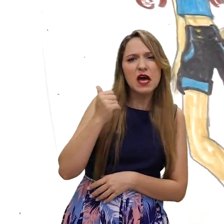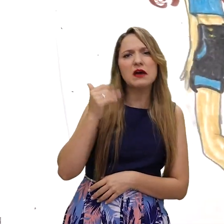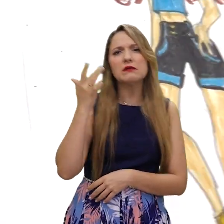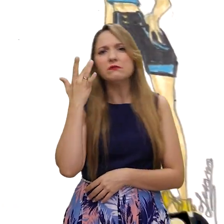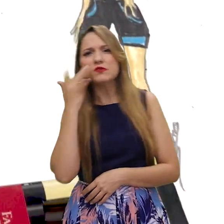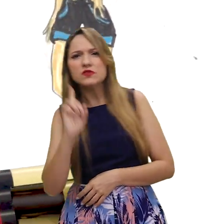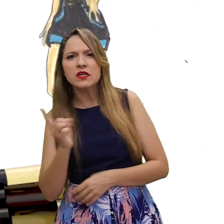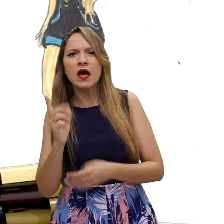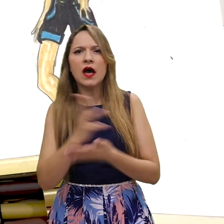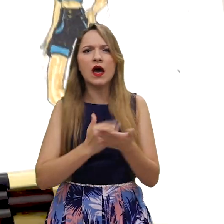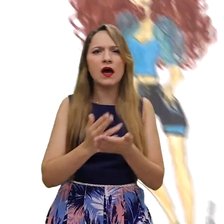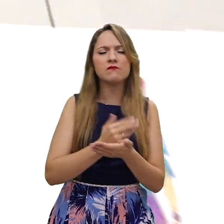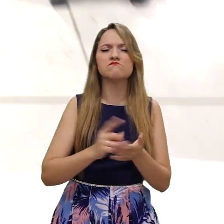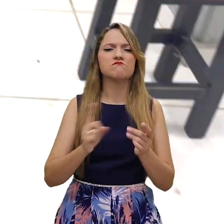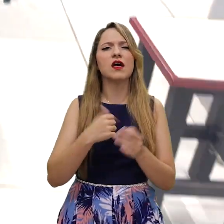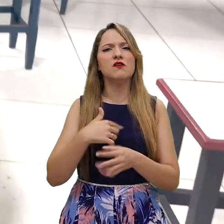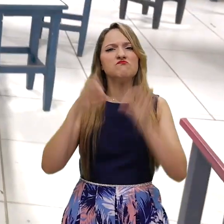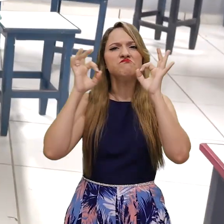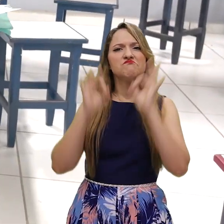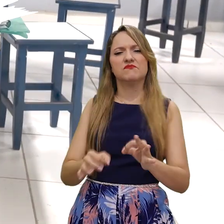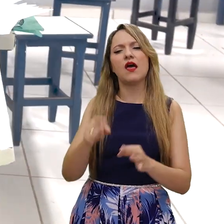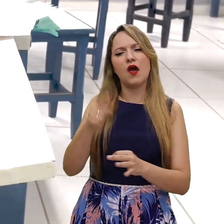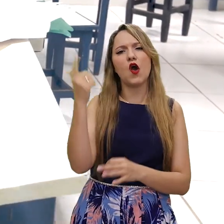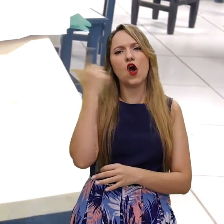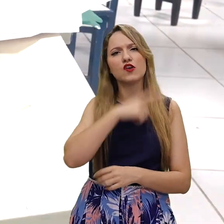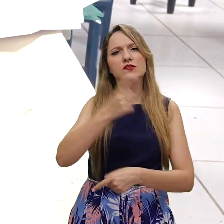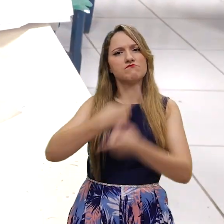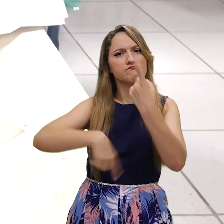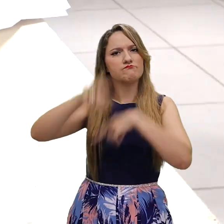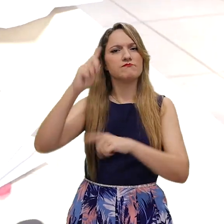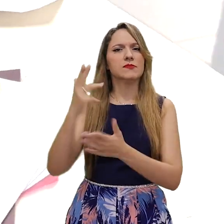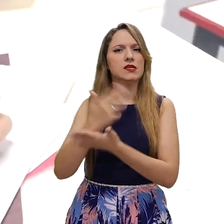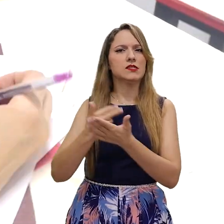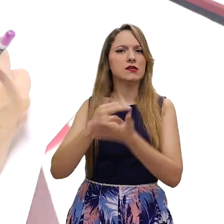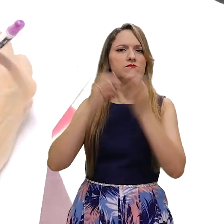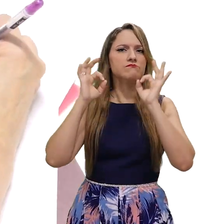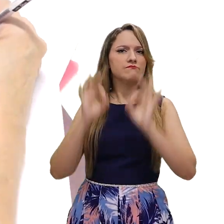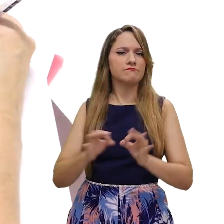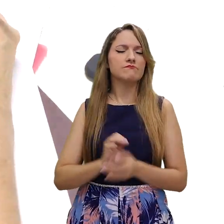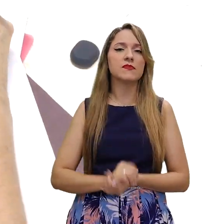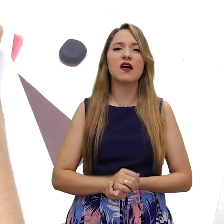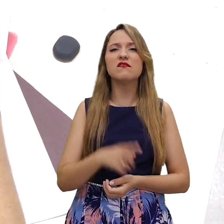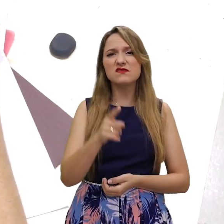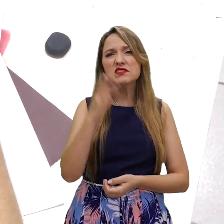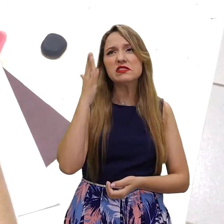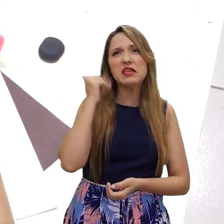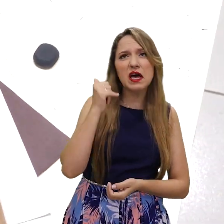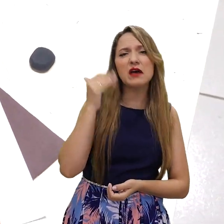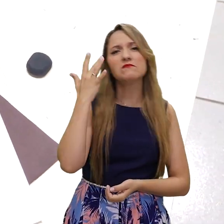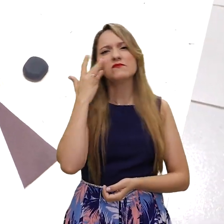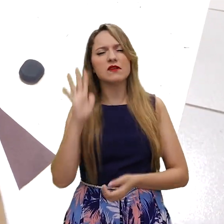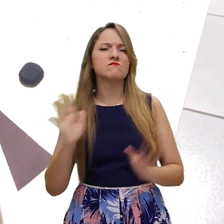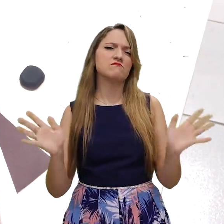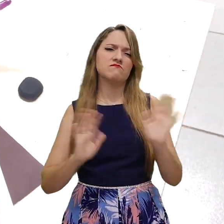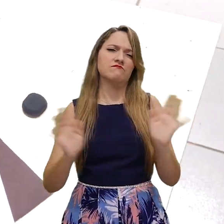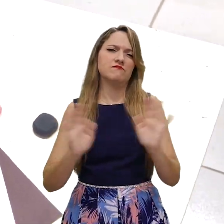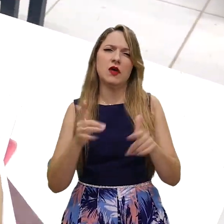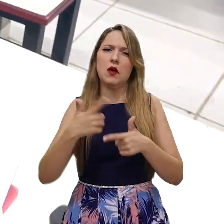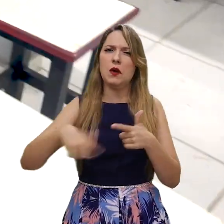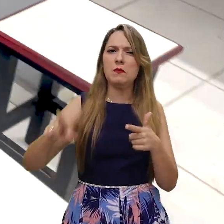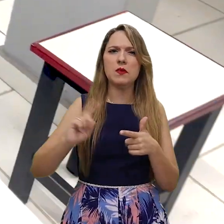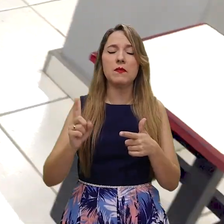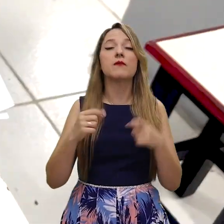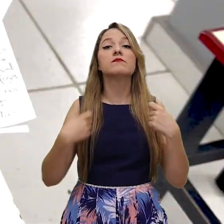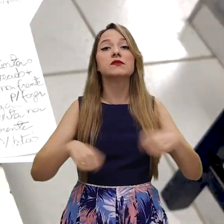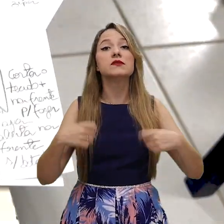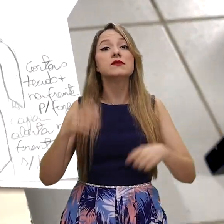desenhista. Eu tenho a certeza que ele já é desenhista. Então, a questão não é se você é ou se não é. A questão é como está o seu